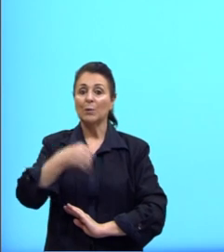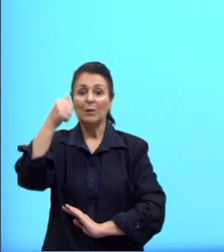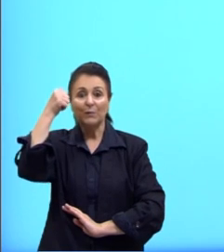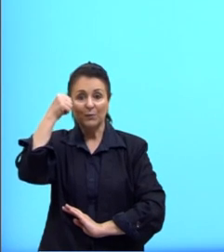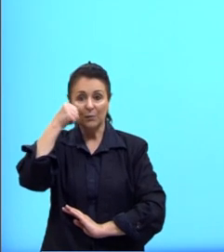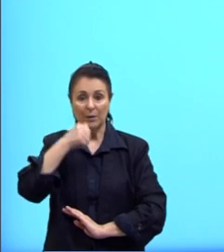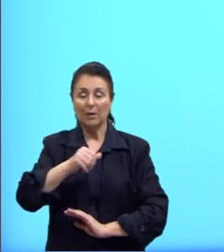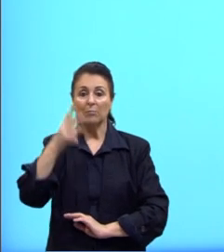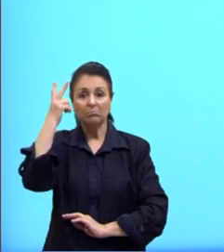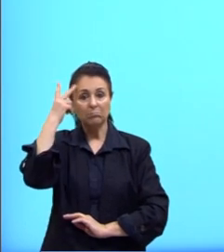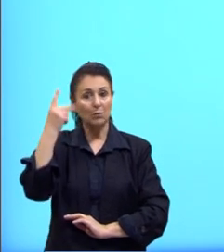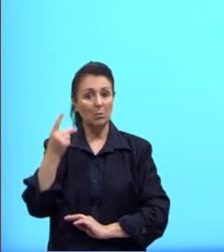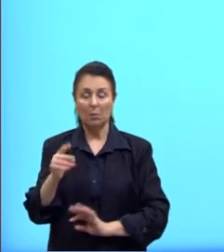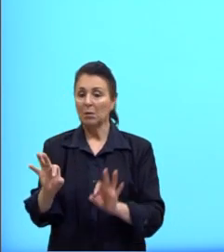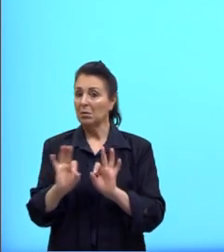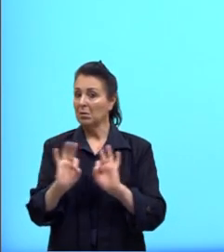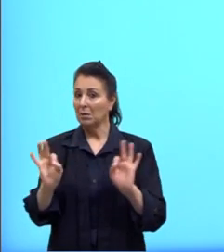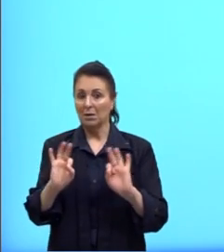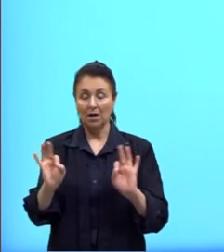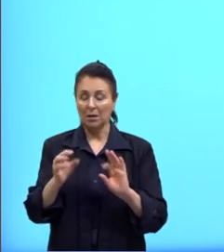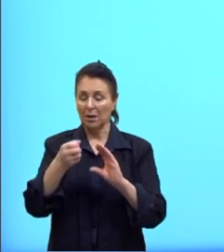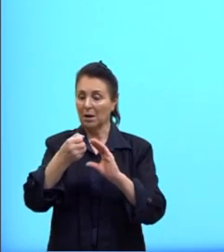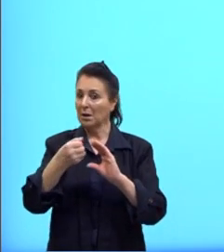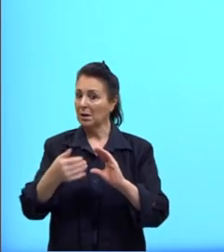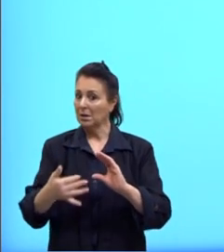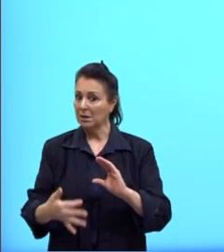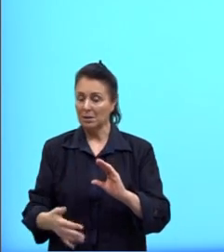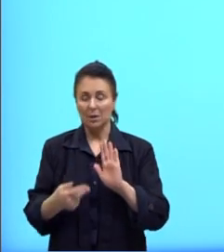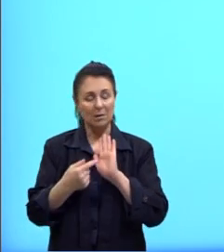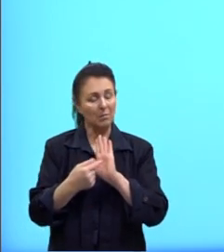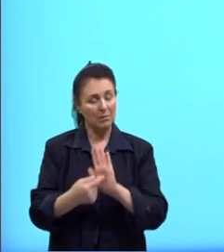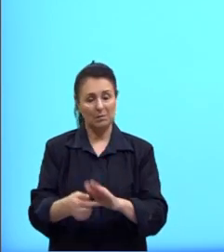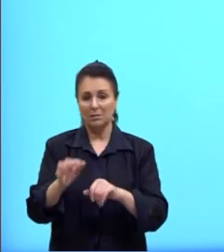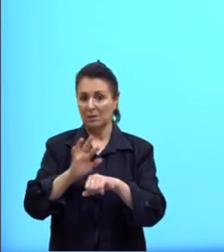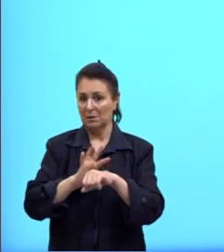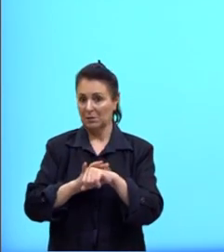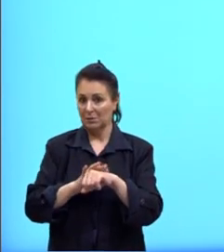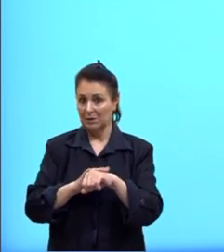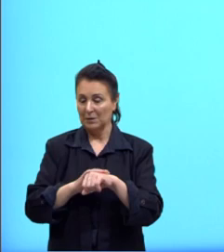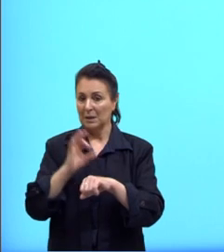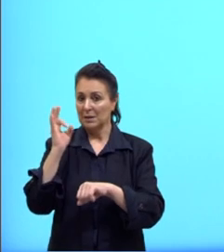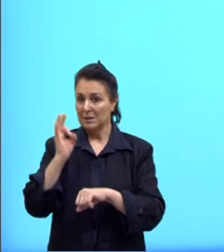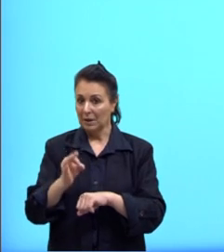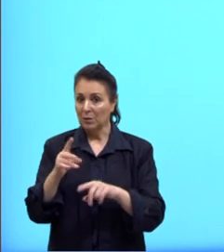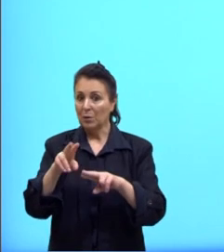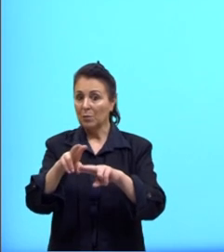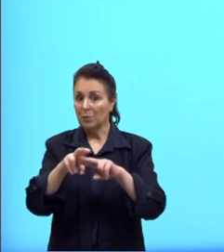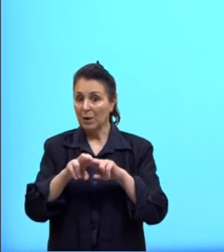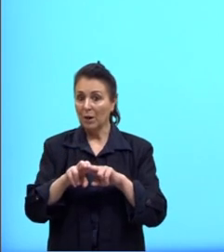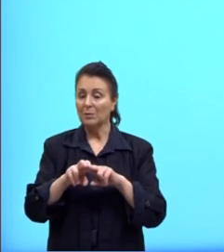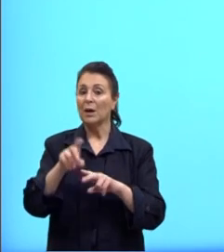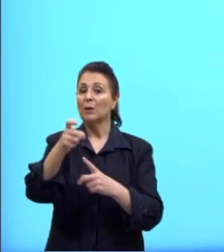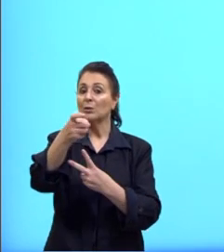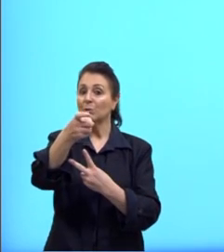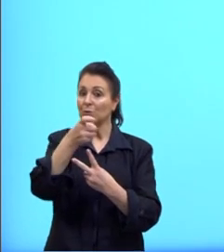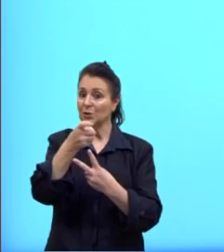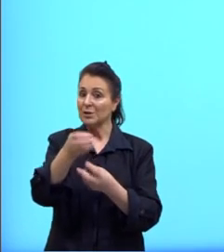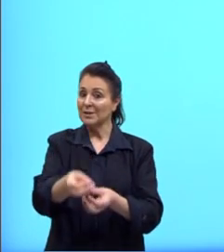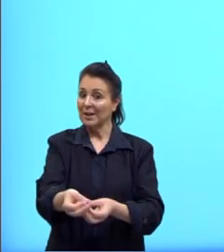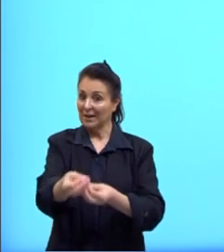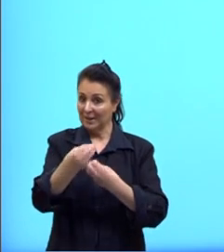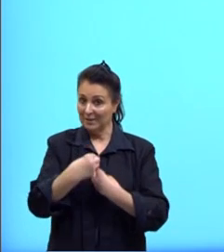a normal sem a característica sem a doença certo por causa do X que foi